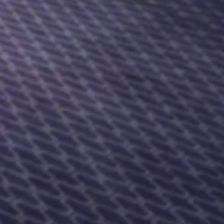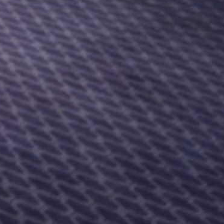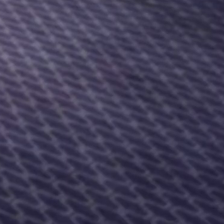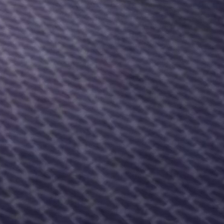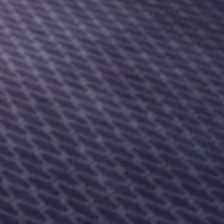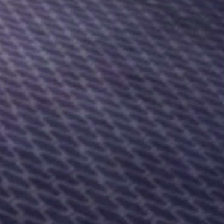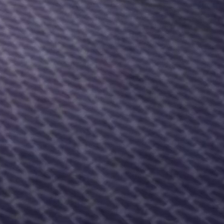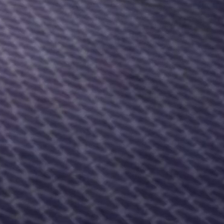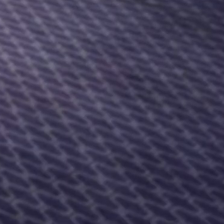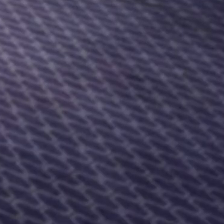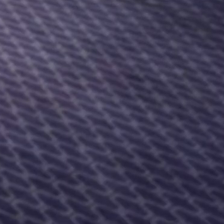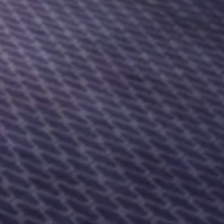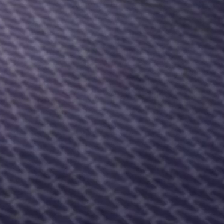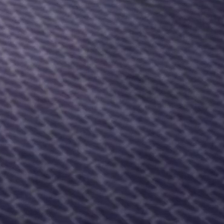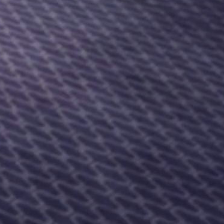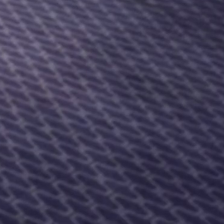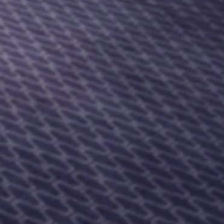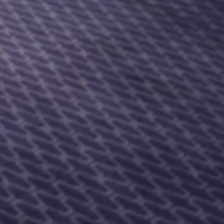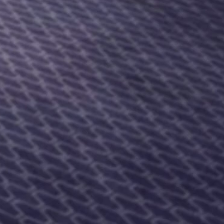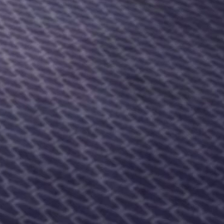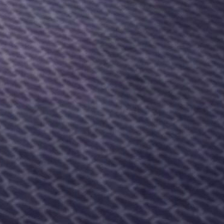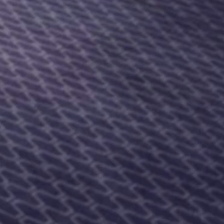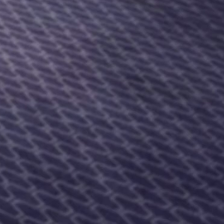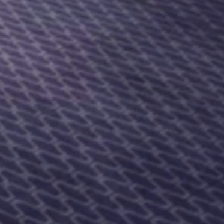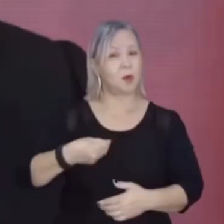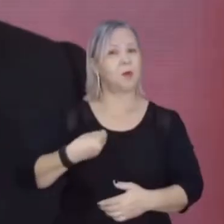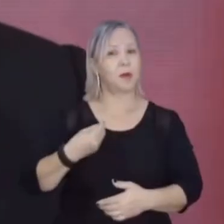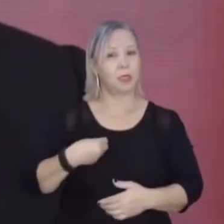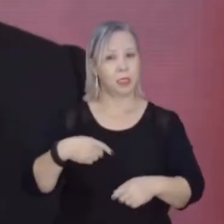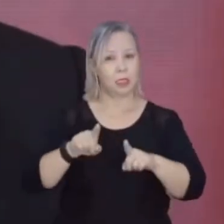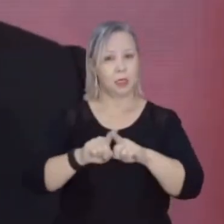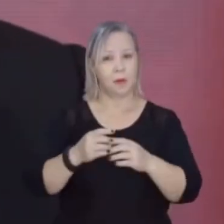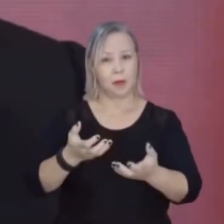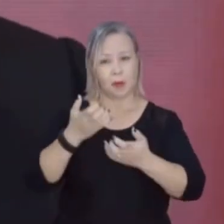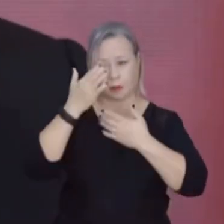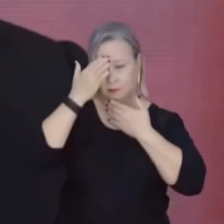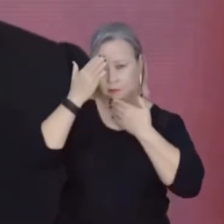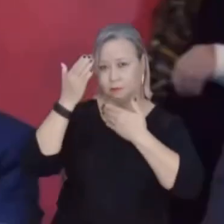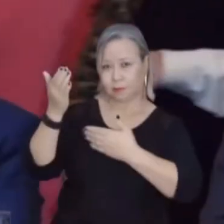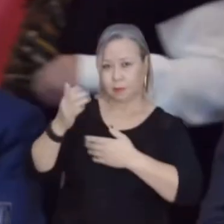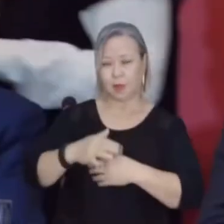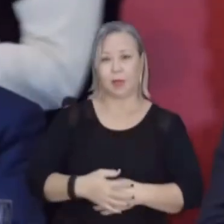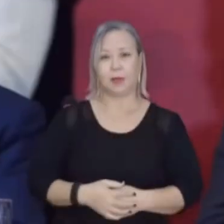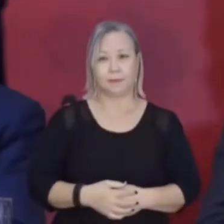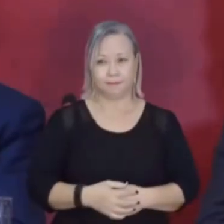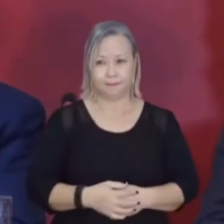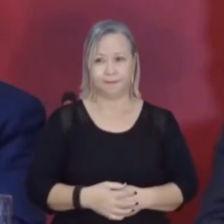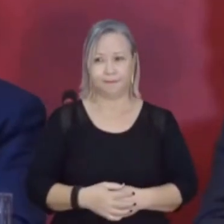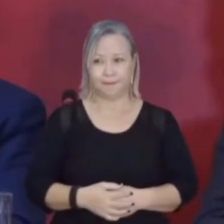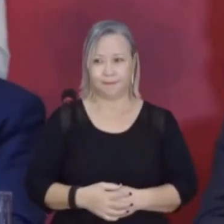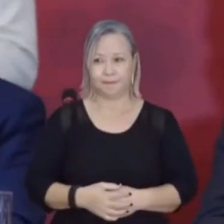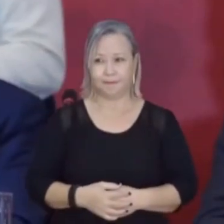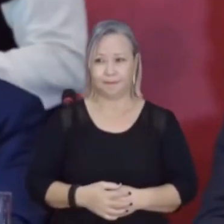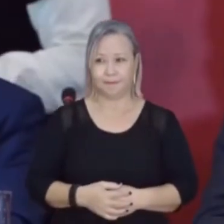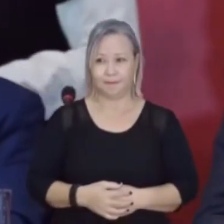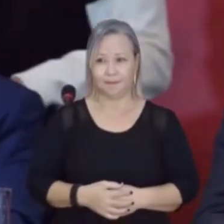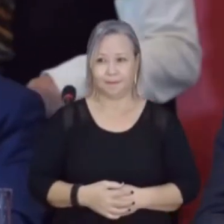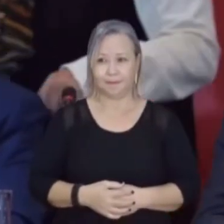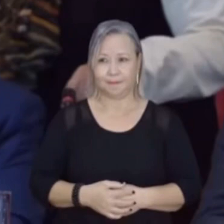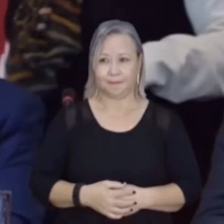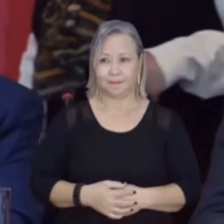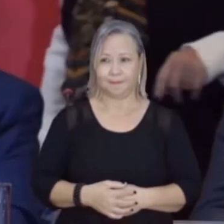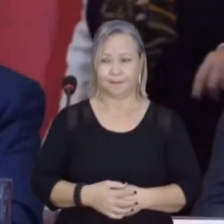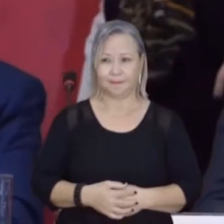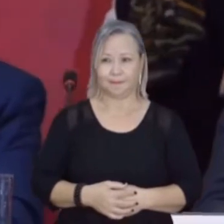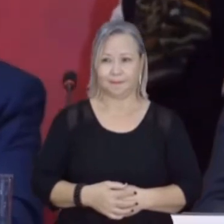Depois, são muitos sindicatos, não tenho como citá-los todos. Queria entregar ser... a proposta que